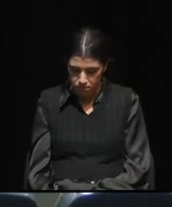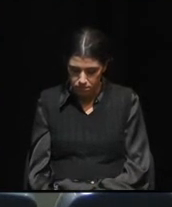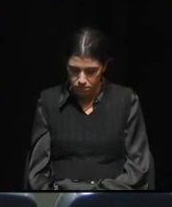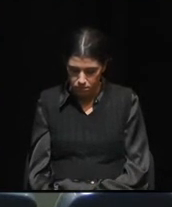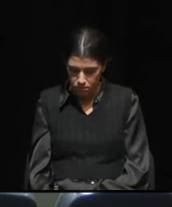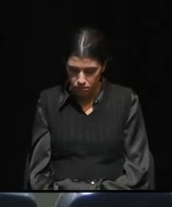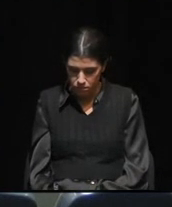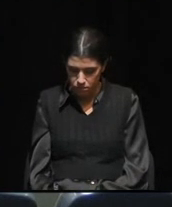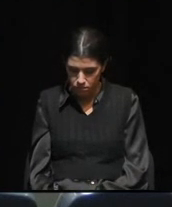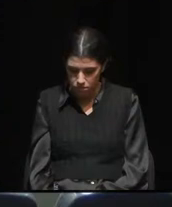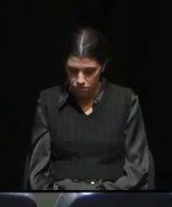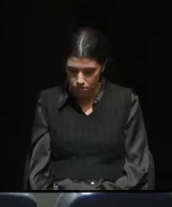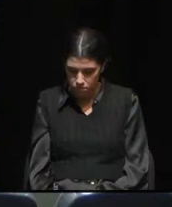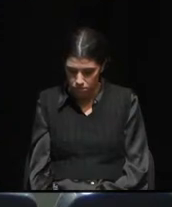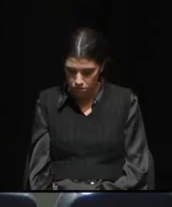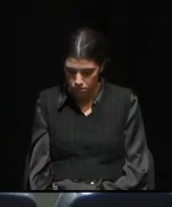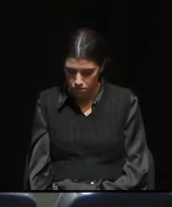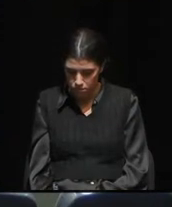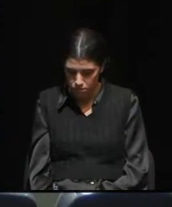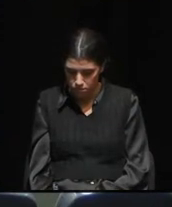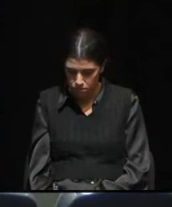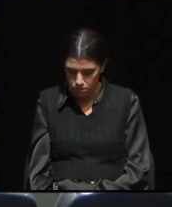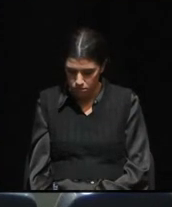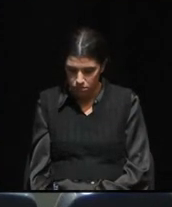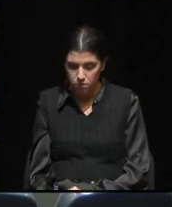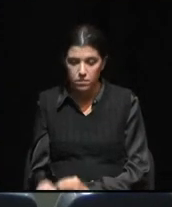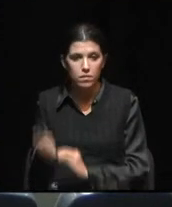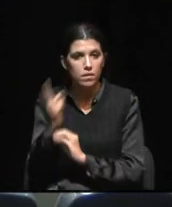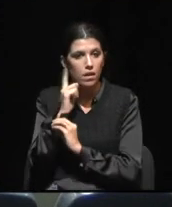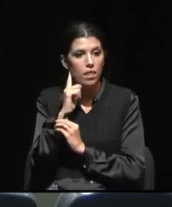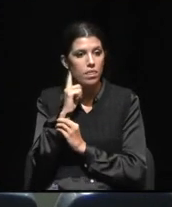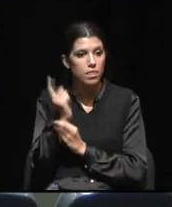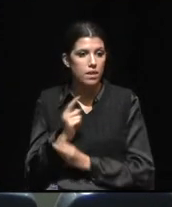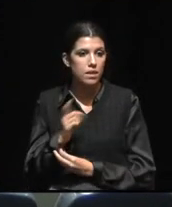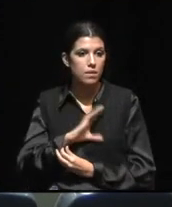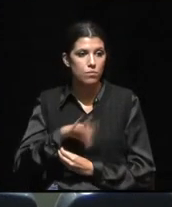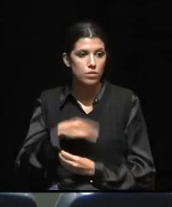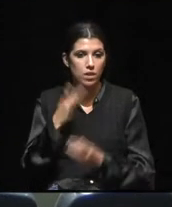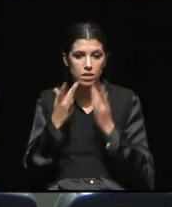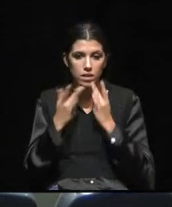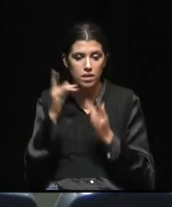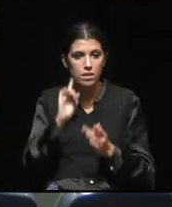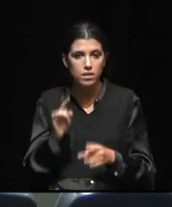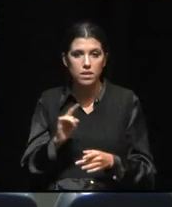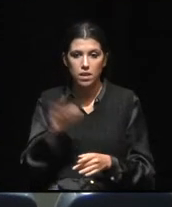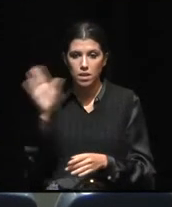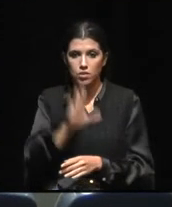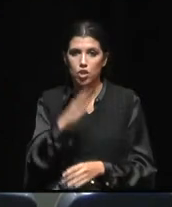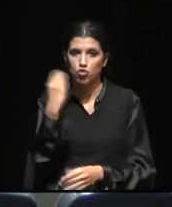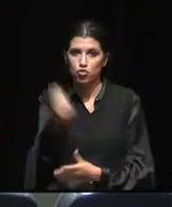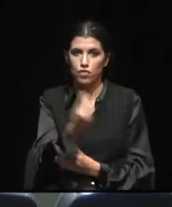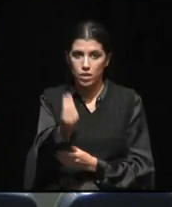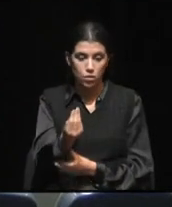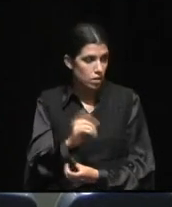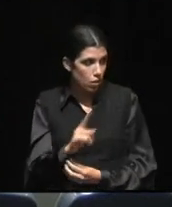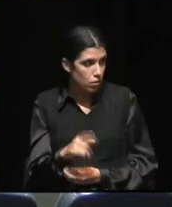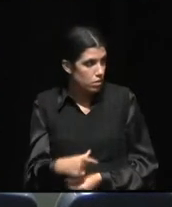e outro também ao dia mundial do teatro e ao Dia Nacional da Juventude